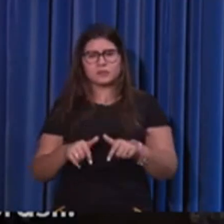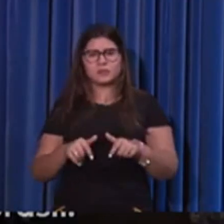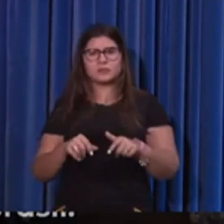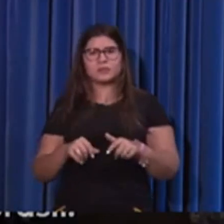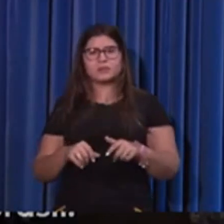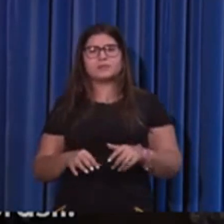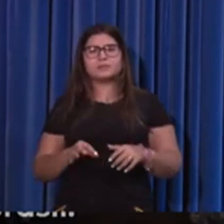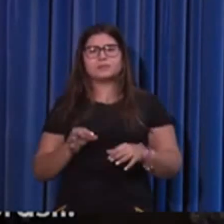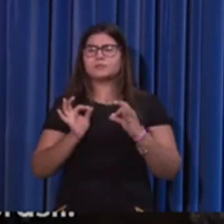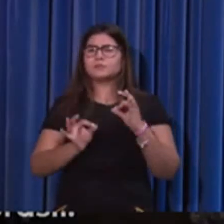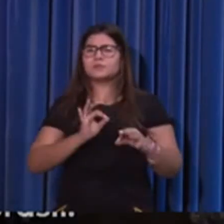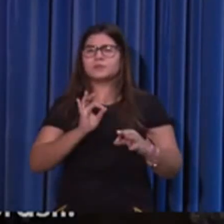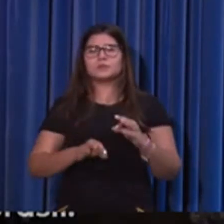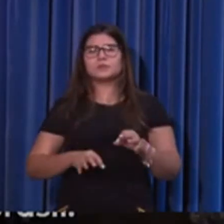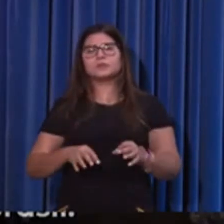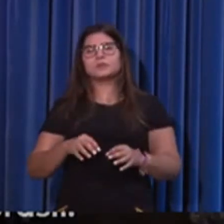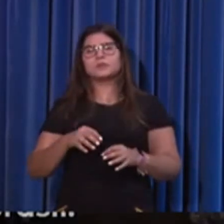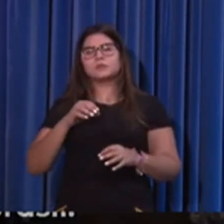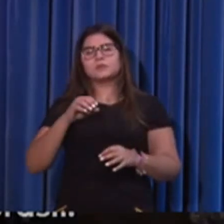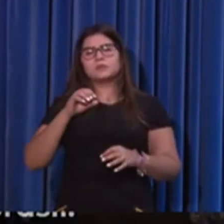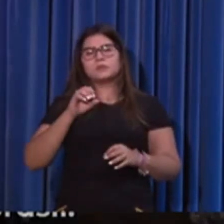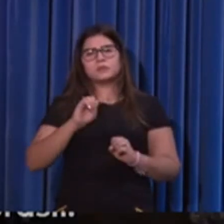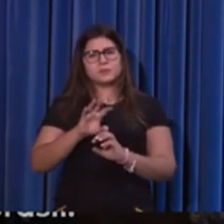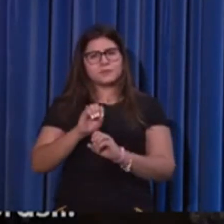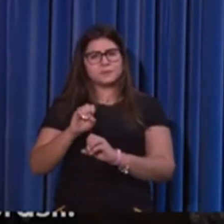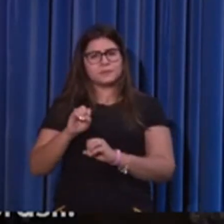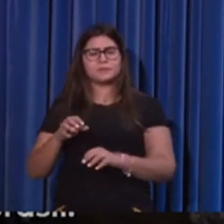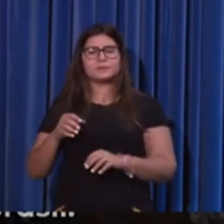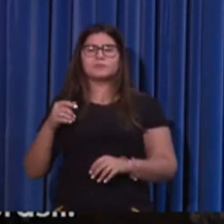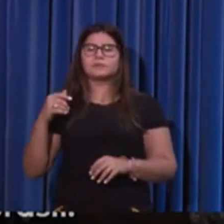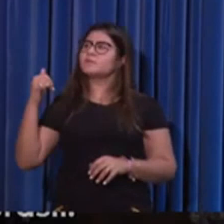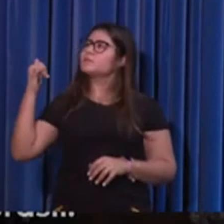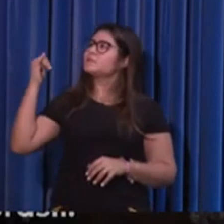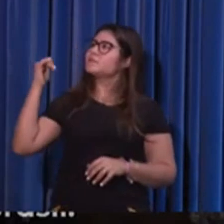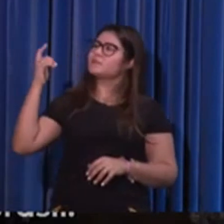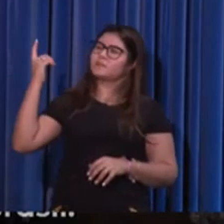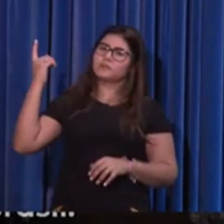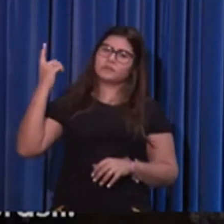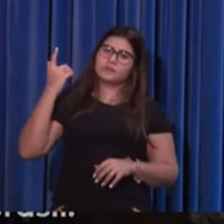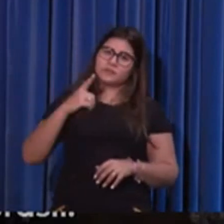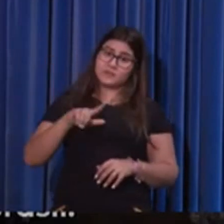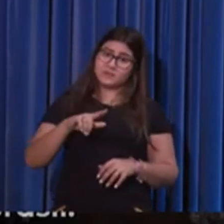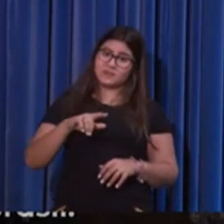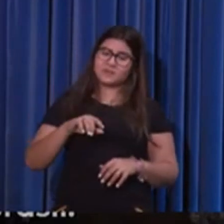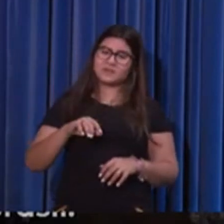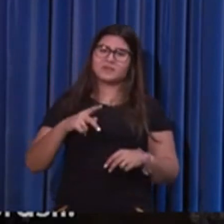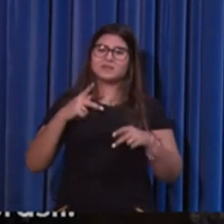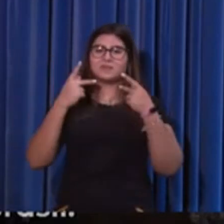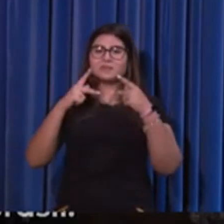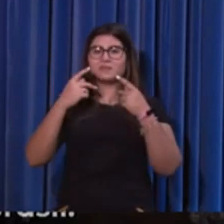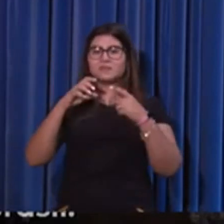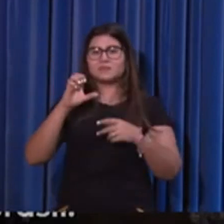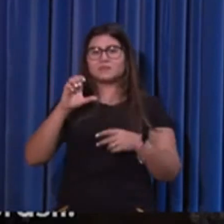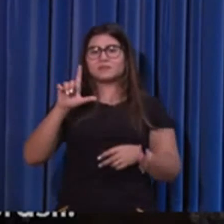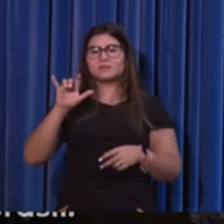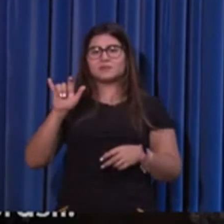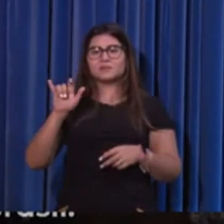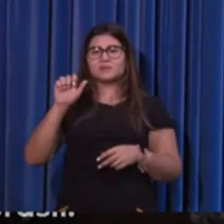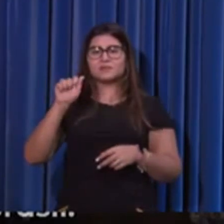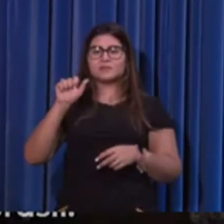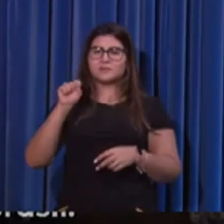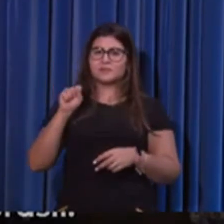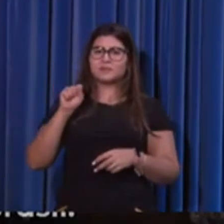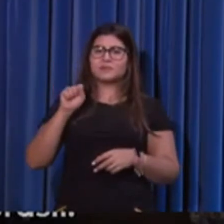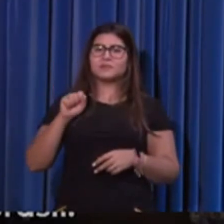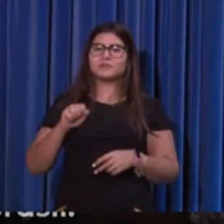juízos. Eis que eu vos enviarei o profeta Elias, antes que venha o grande e terrível dia do Senhor. Ele